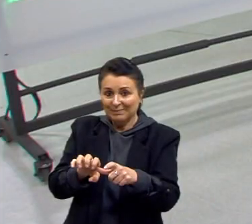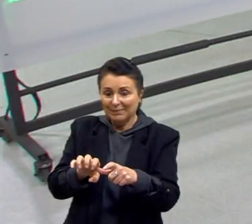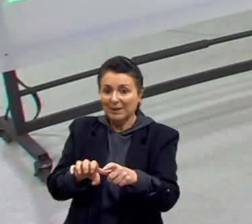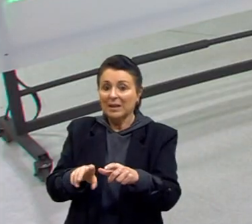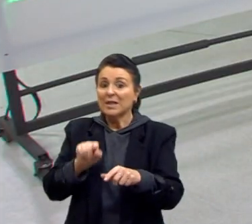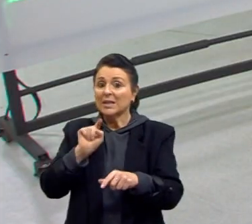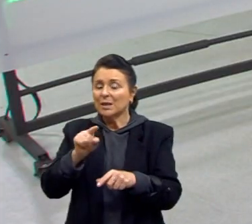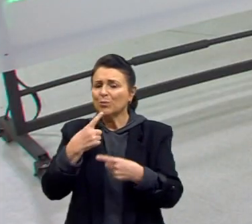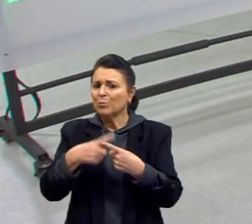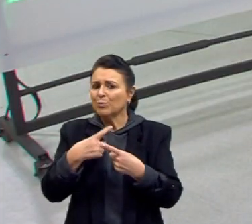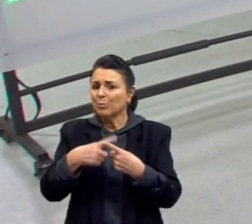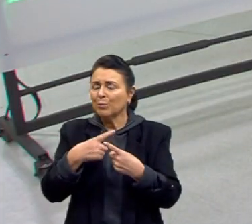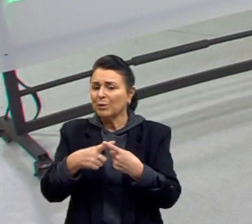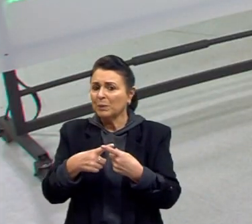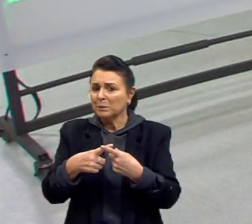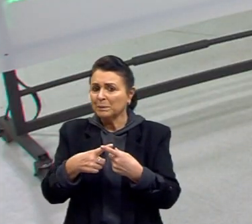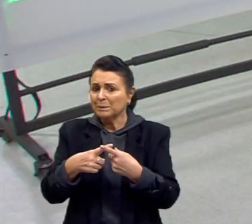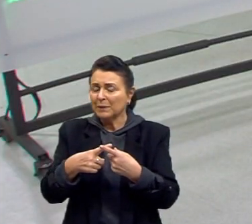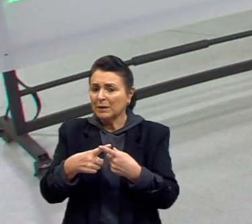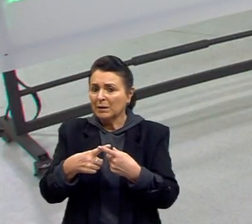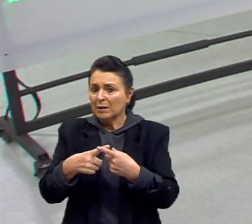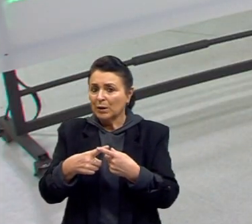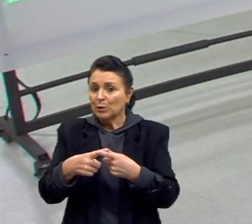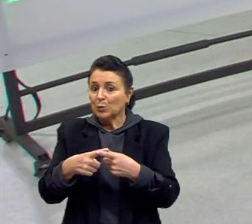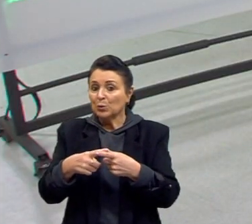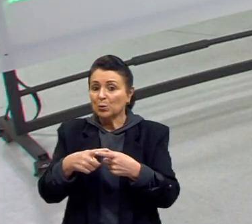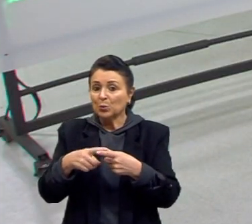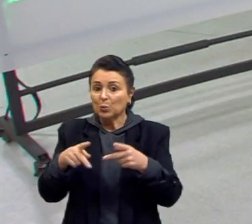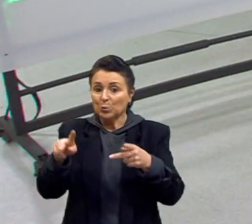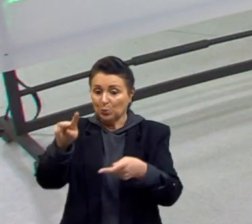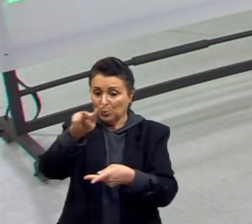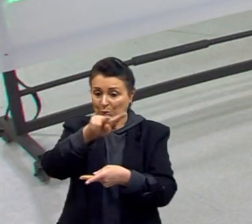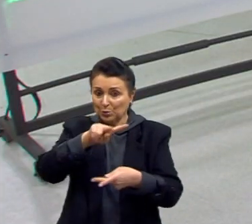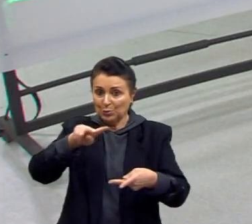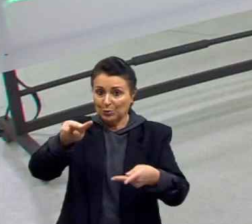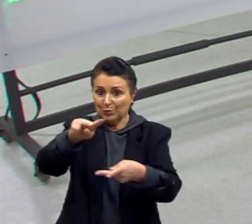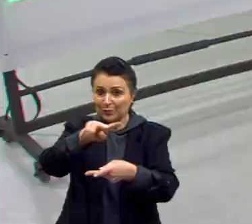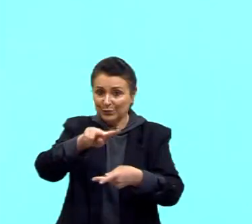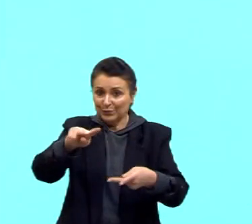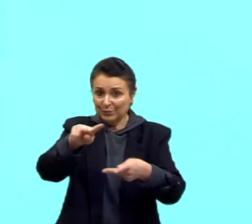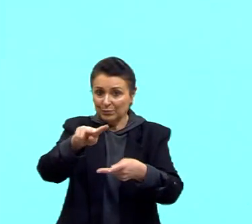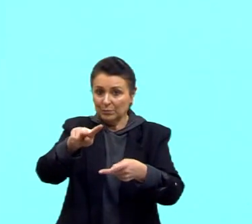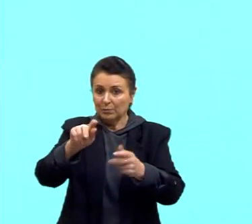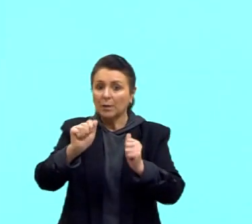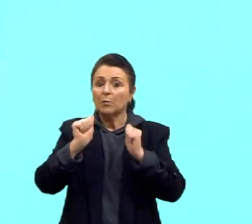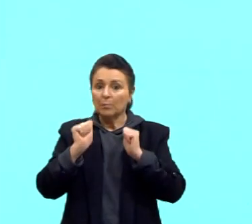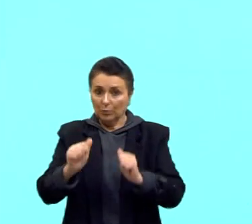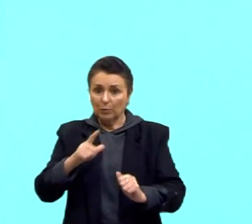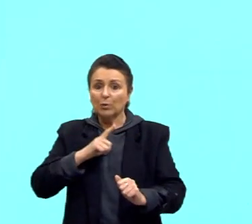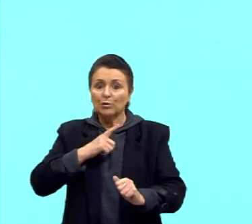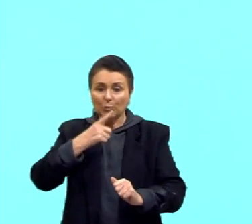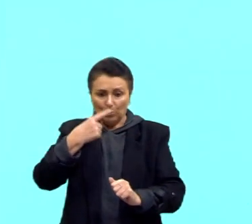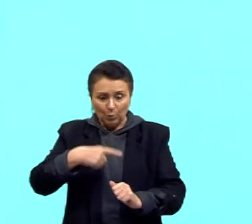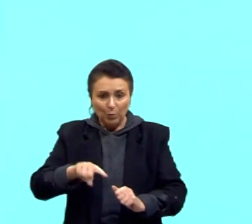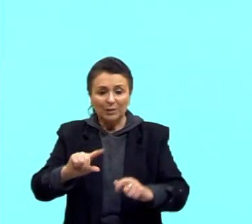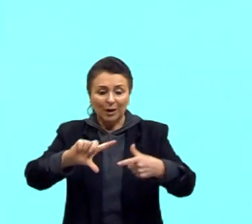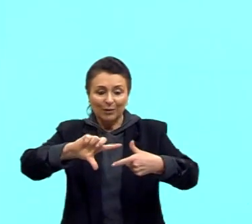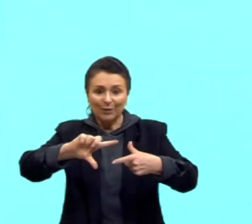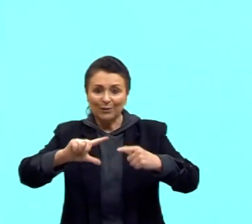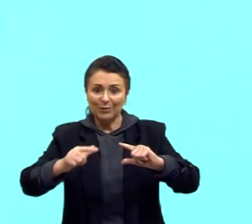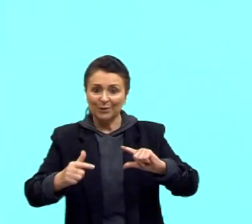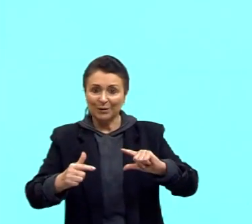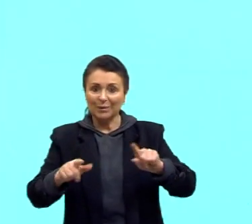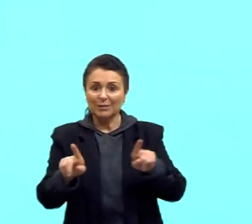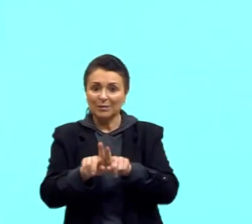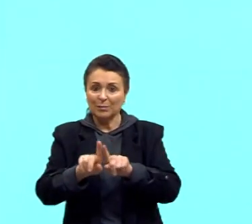isso se dá justamente pela questão dos polos né Mas a gente pode ter outros formatos vai acontecer a mesma coisa a gente sempre